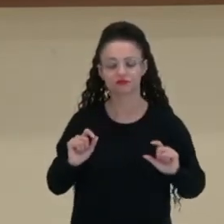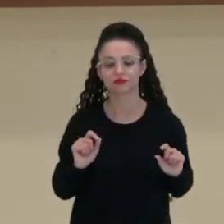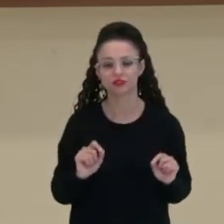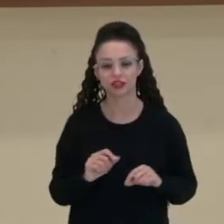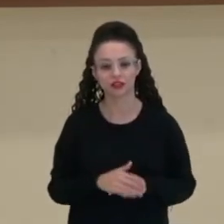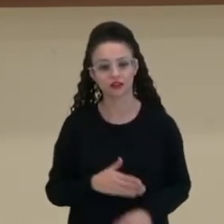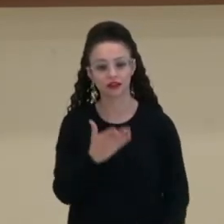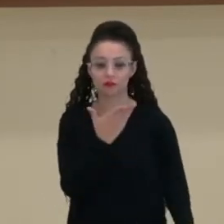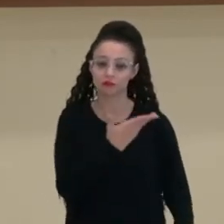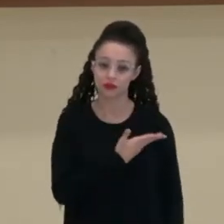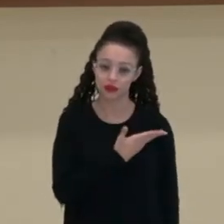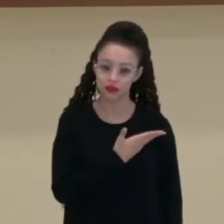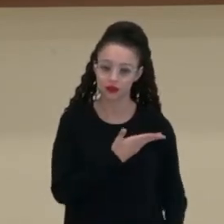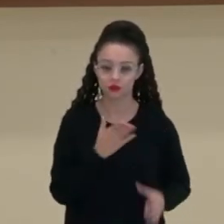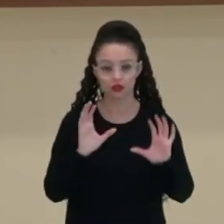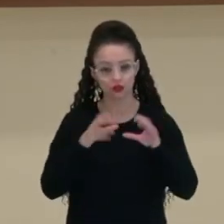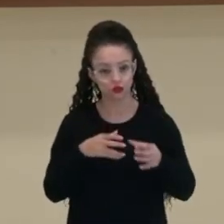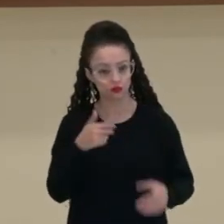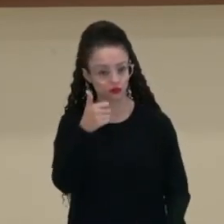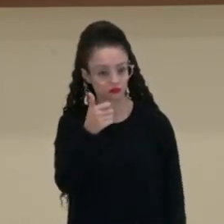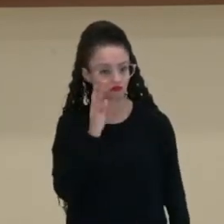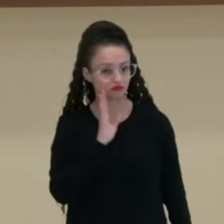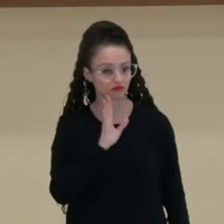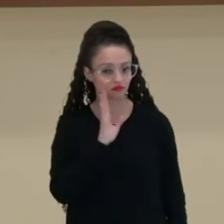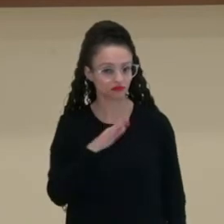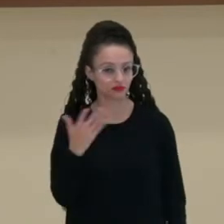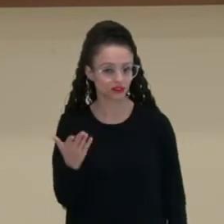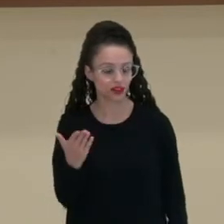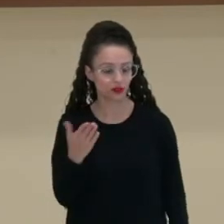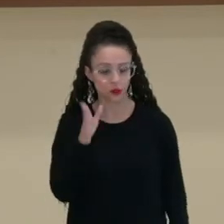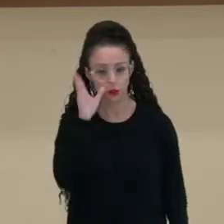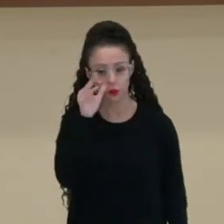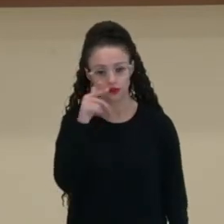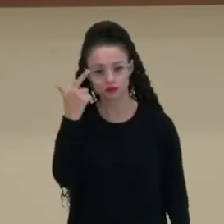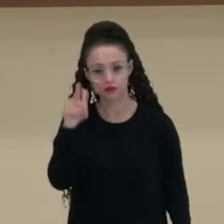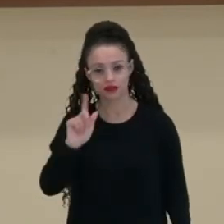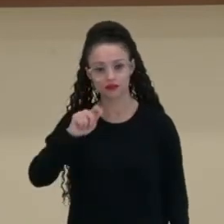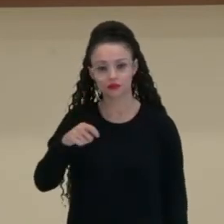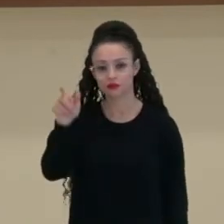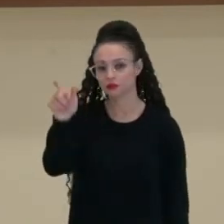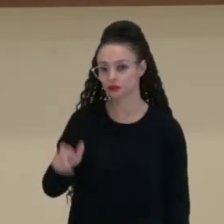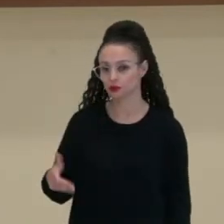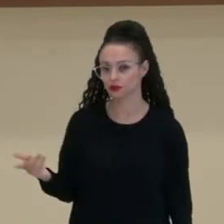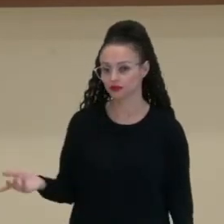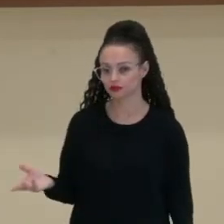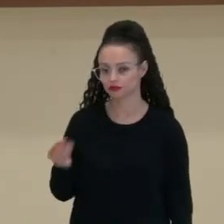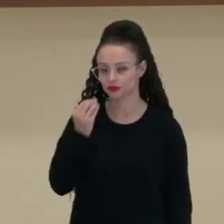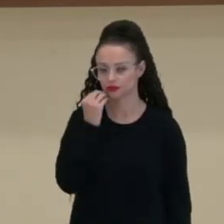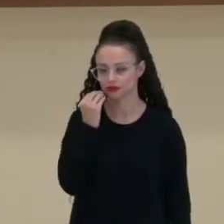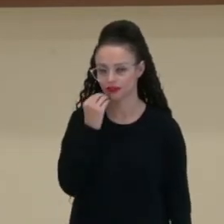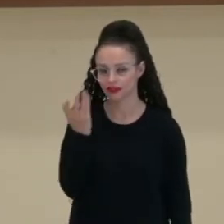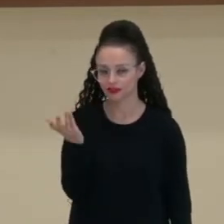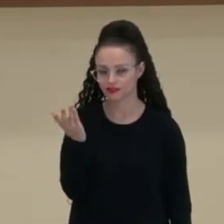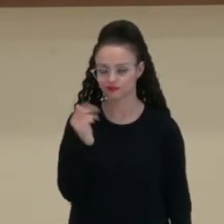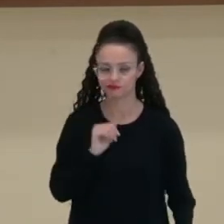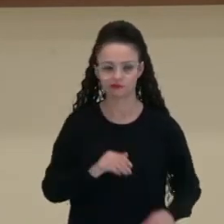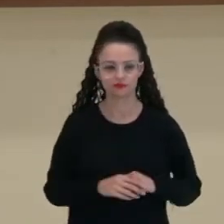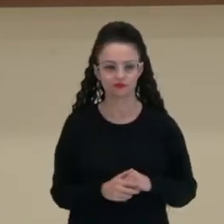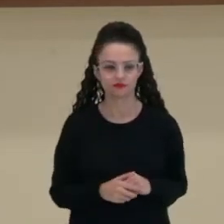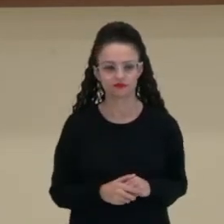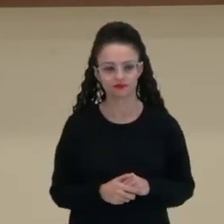Um colega da turma. Olha que ideia genial, saber mais sobre alguém. De repente é uma oportunidade. E